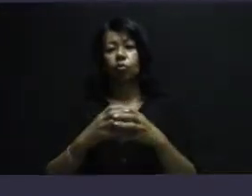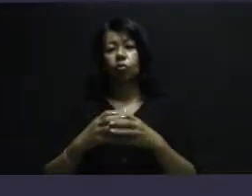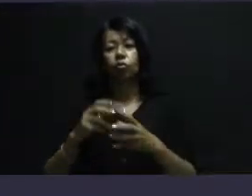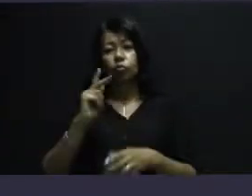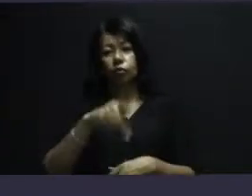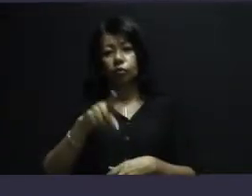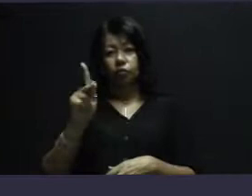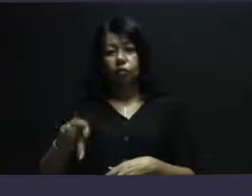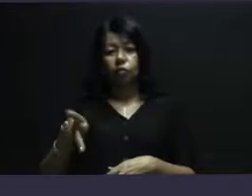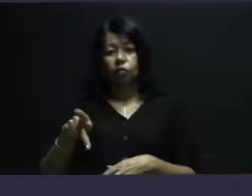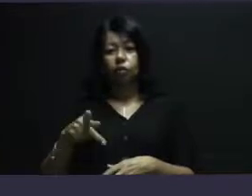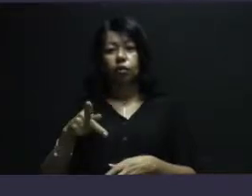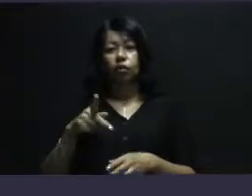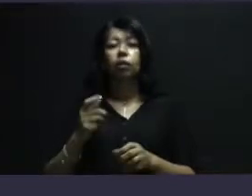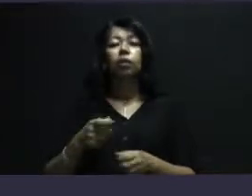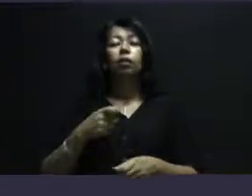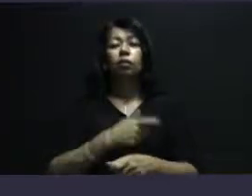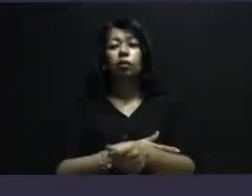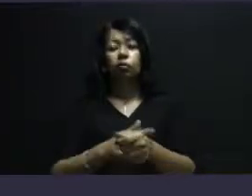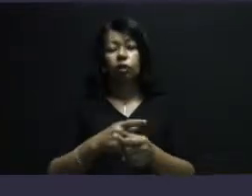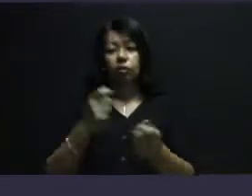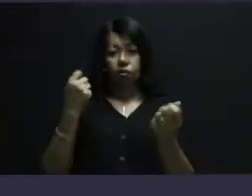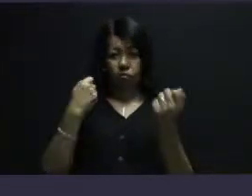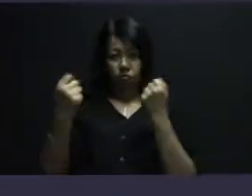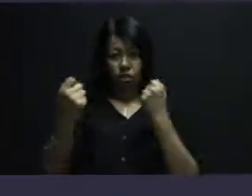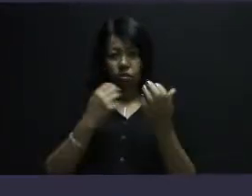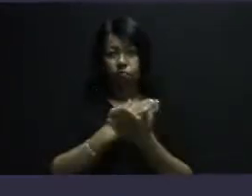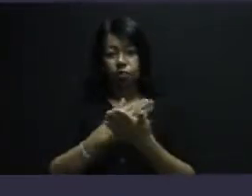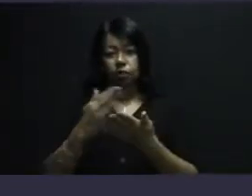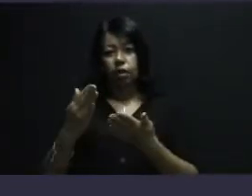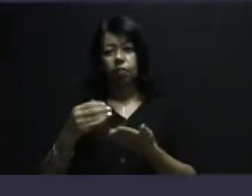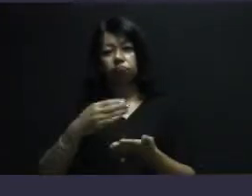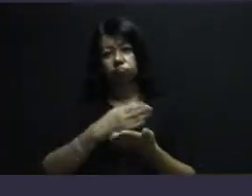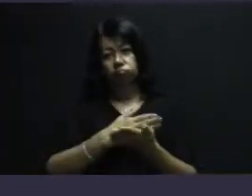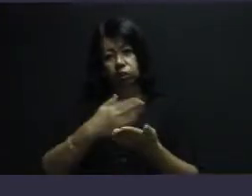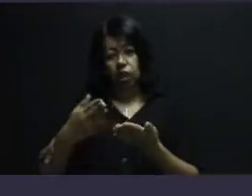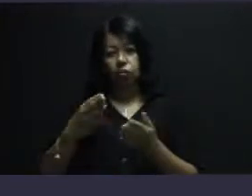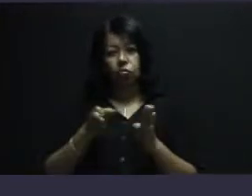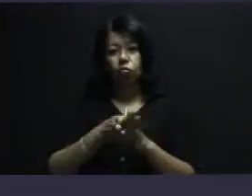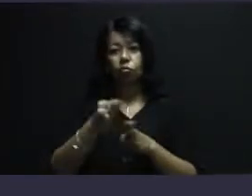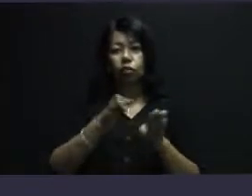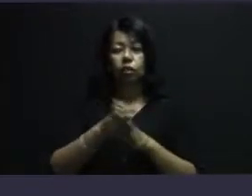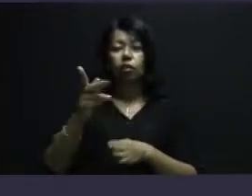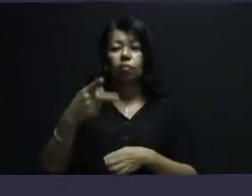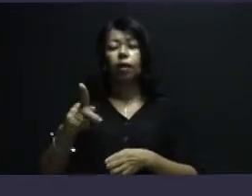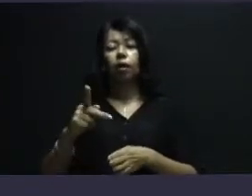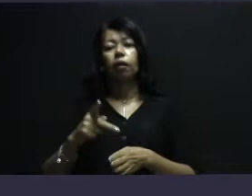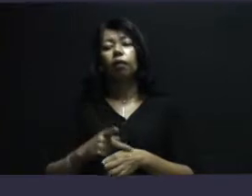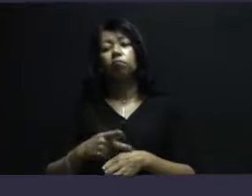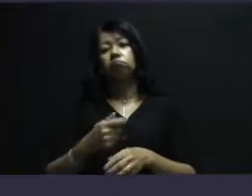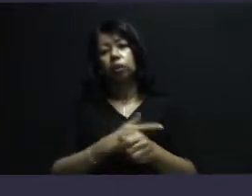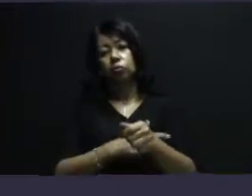Física e iniciaram o processo de regulamentação e criação de um Conselho para a Educação Física.